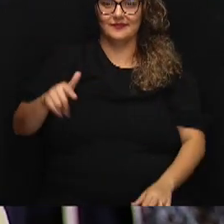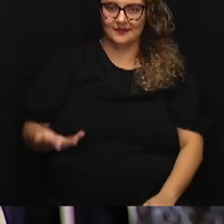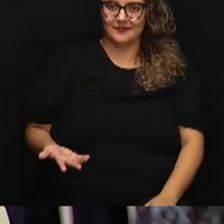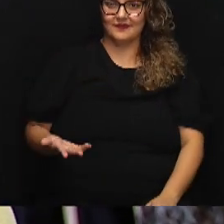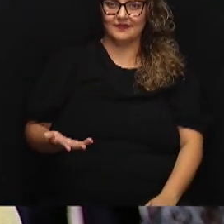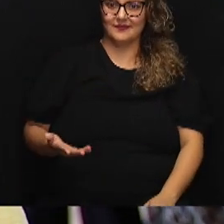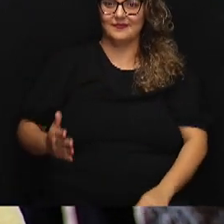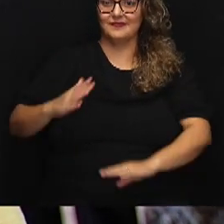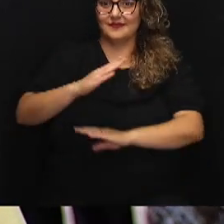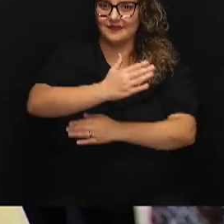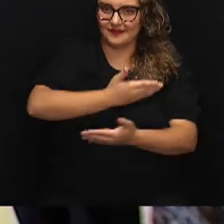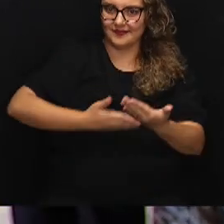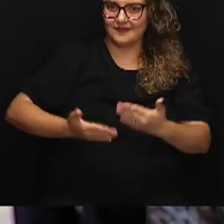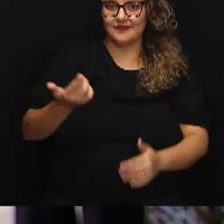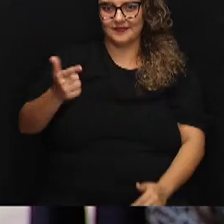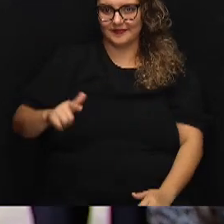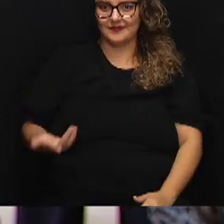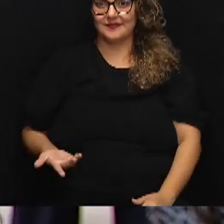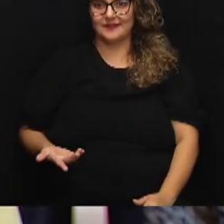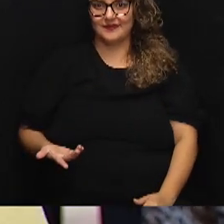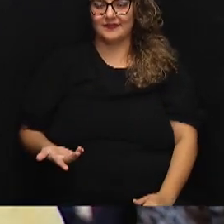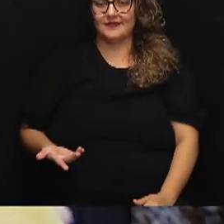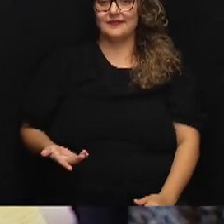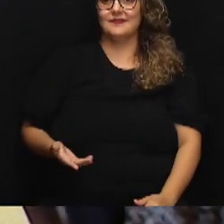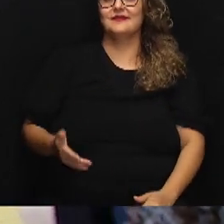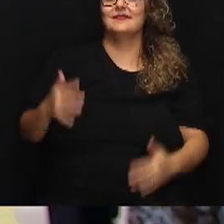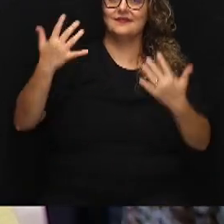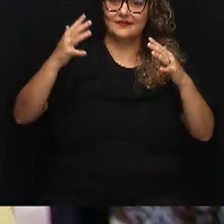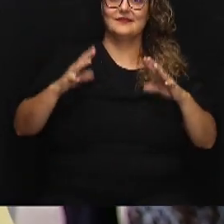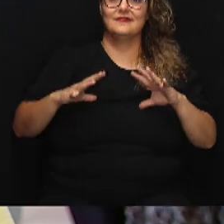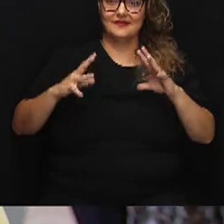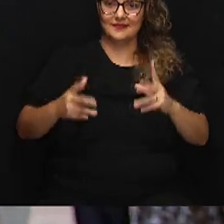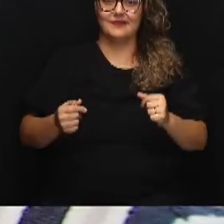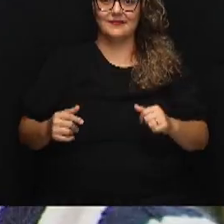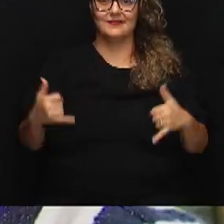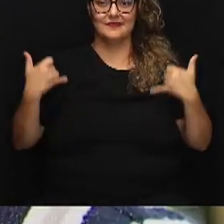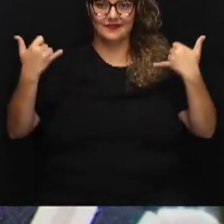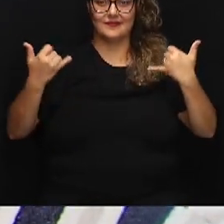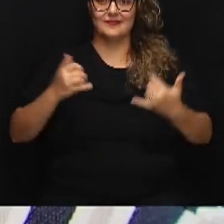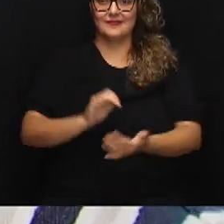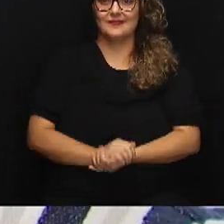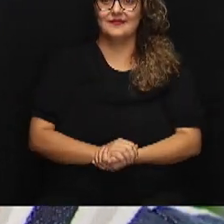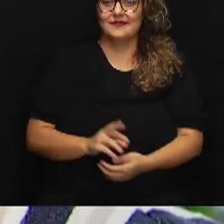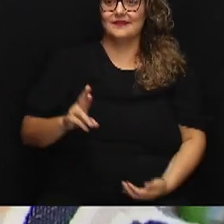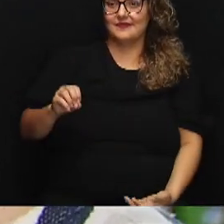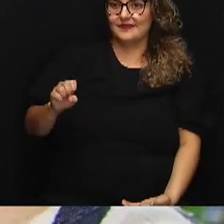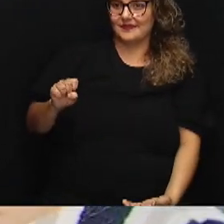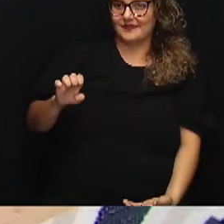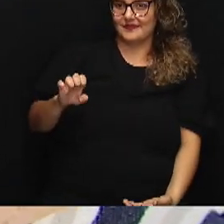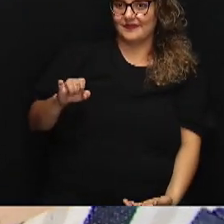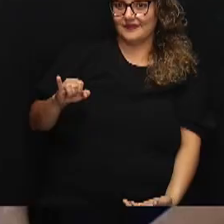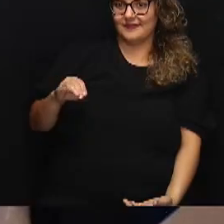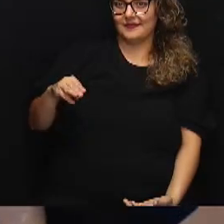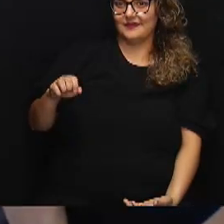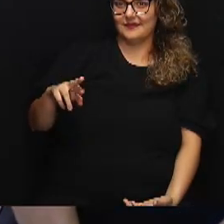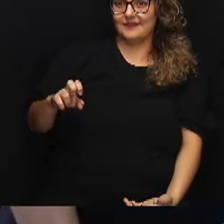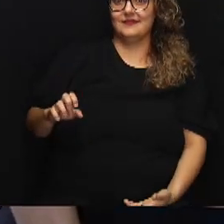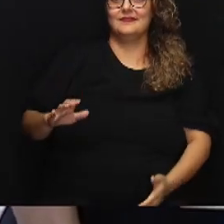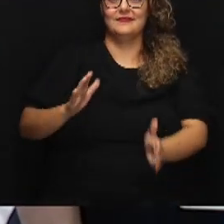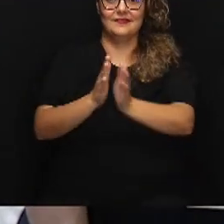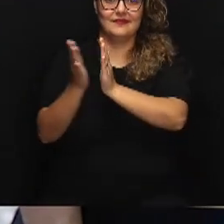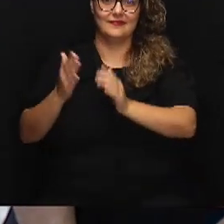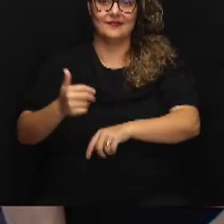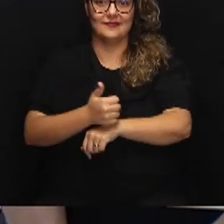Câmara integrada. Tá certo? Então, parabéns a todos os aniversariantes. Rosimari, bibliotecária da Câmara, entende